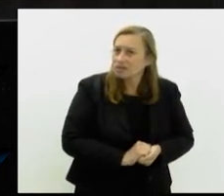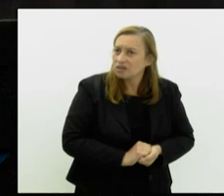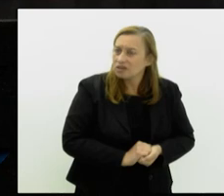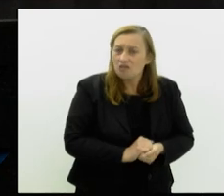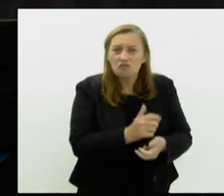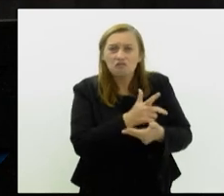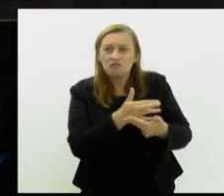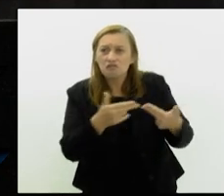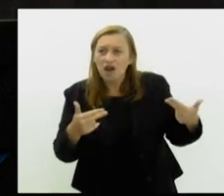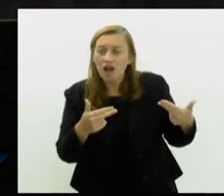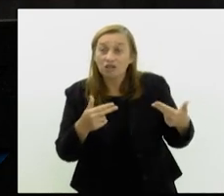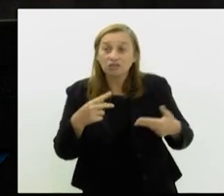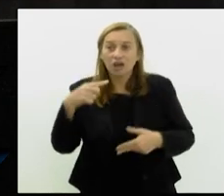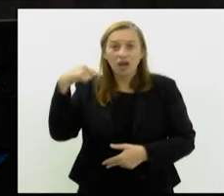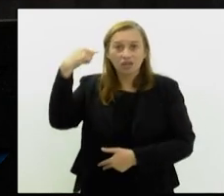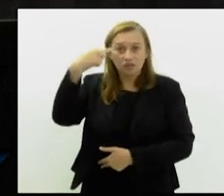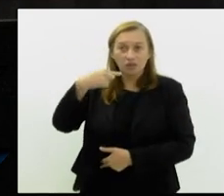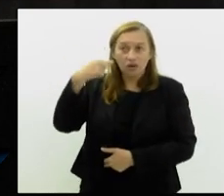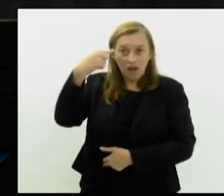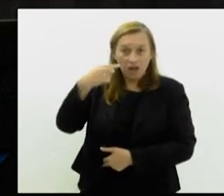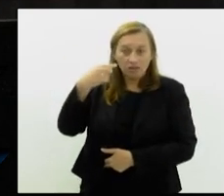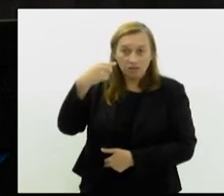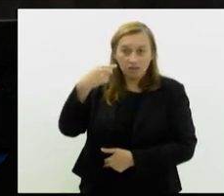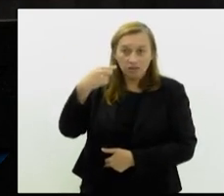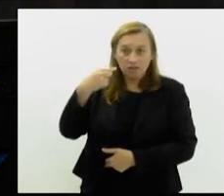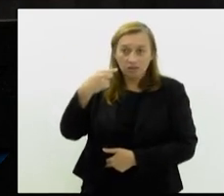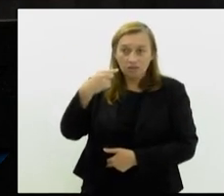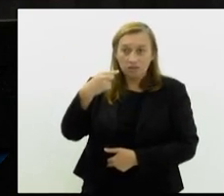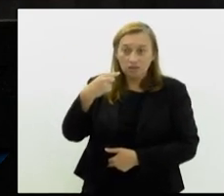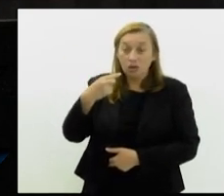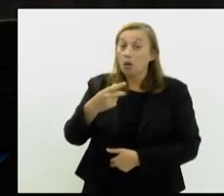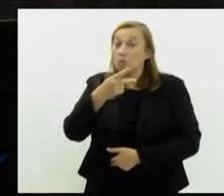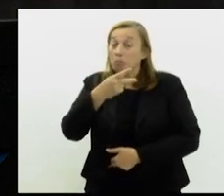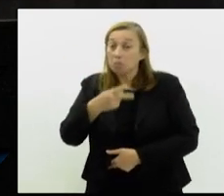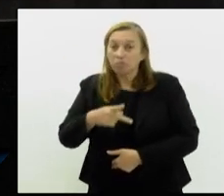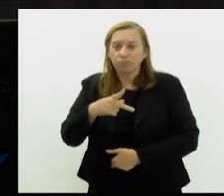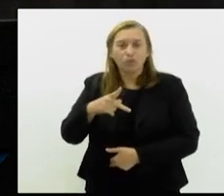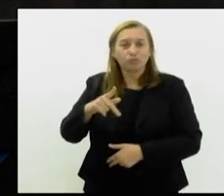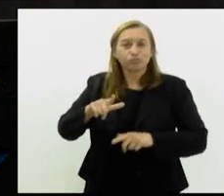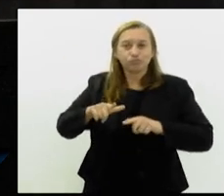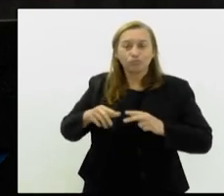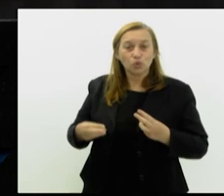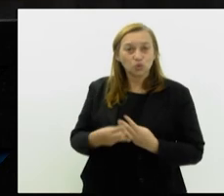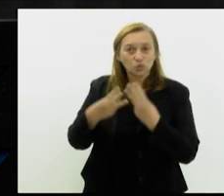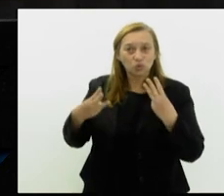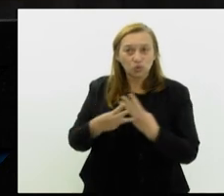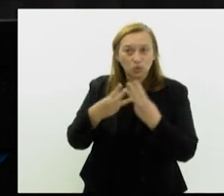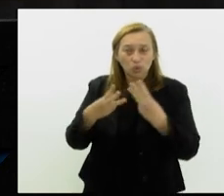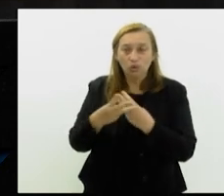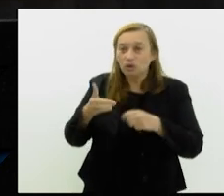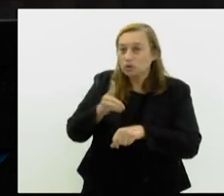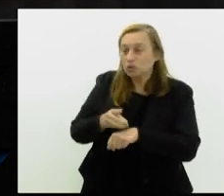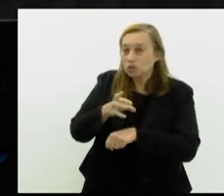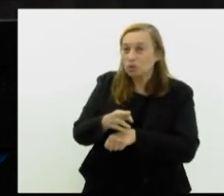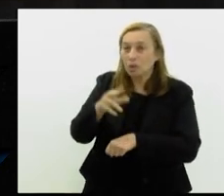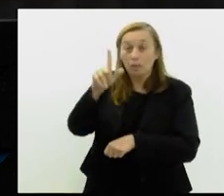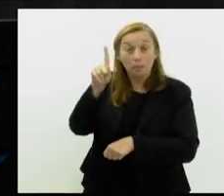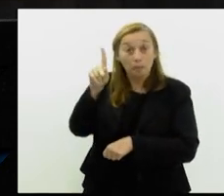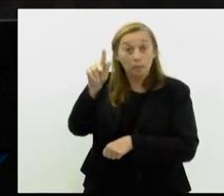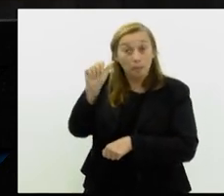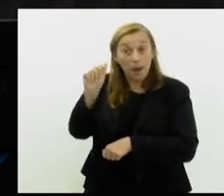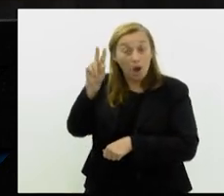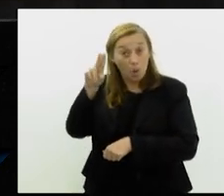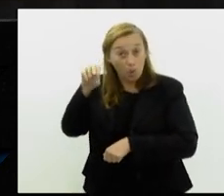vários Advogados judeus Como o Dr Paulo mautz que é uma das